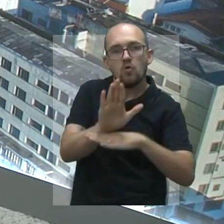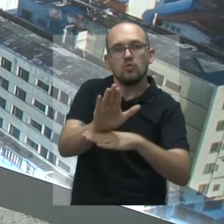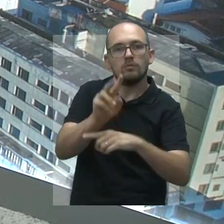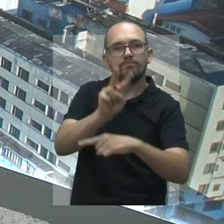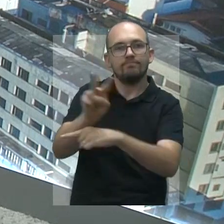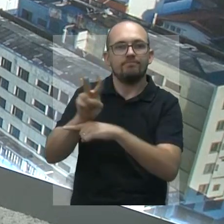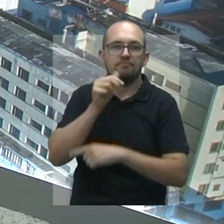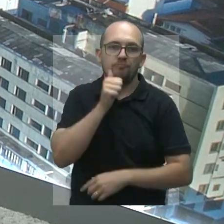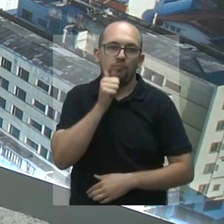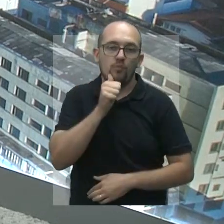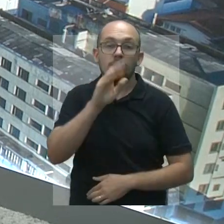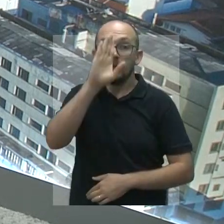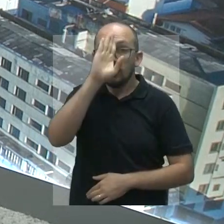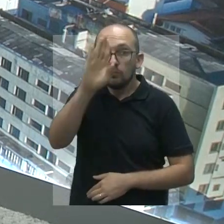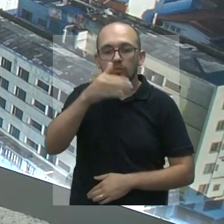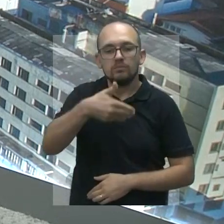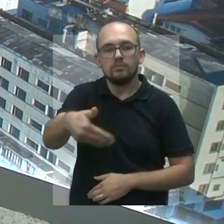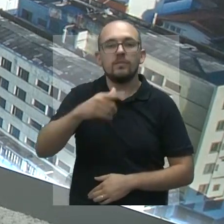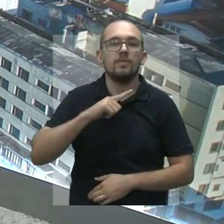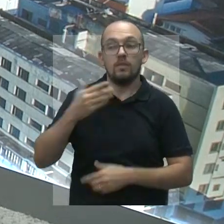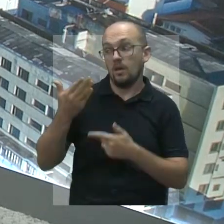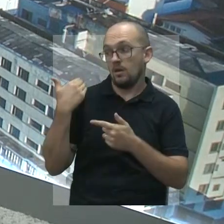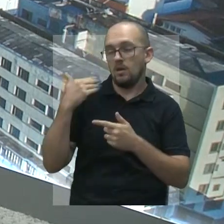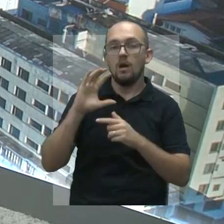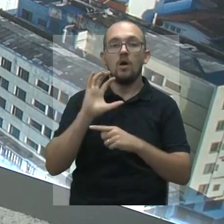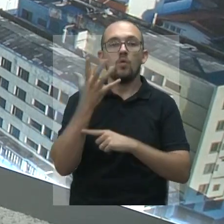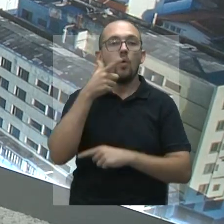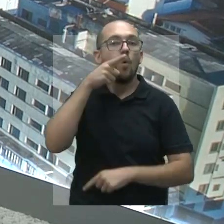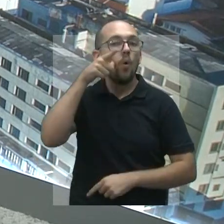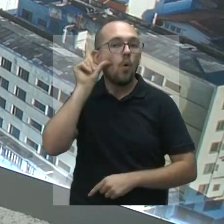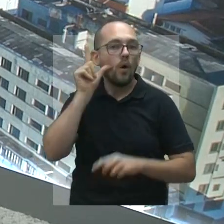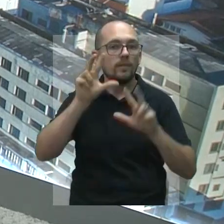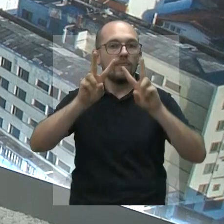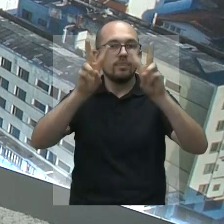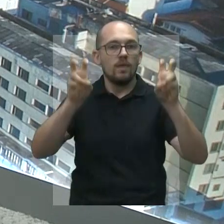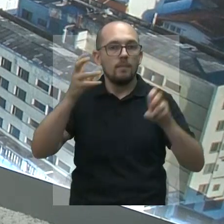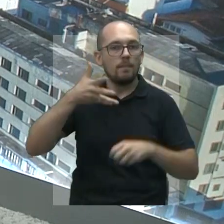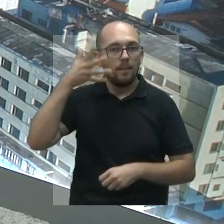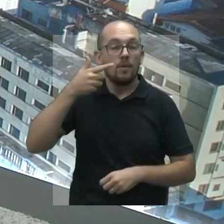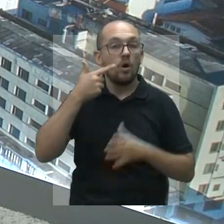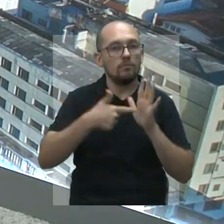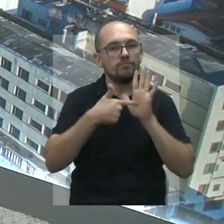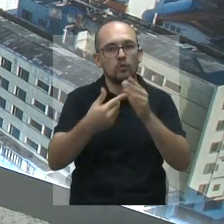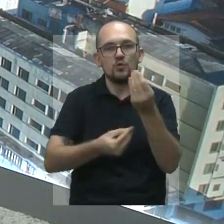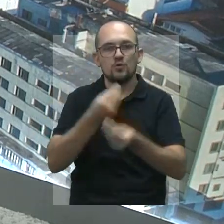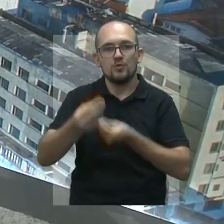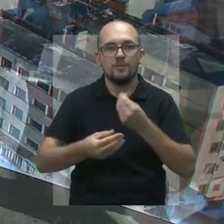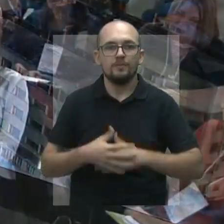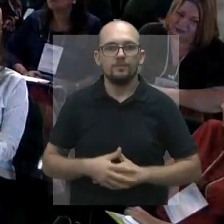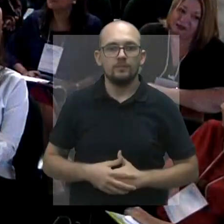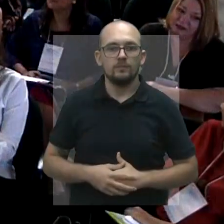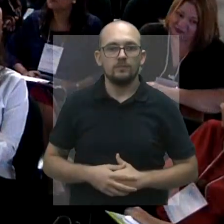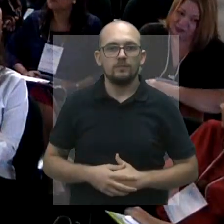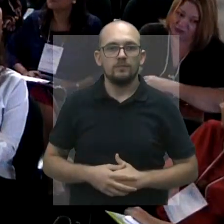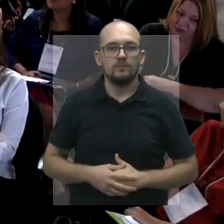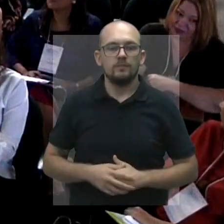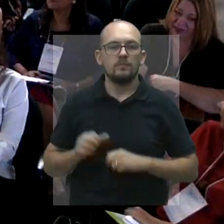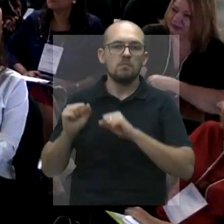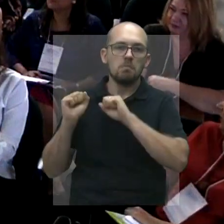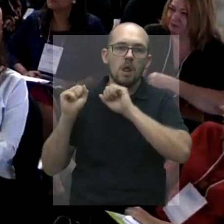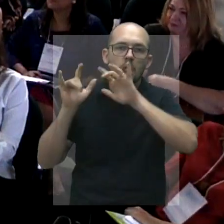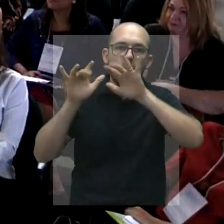esse o tema de um fórum regional que aconteceu na manhã de ontem aqui em Jaú. Vamos ver como foi. Mais de